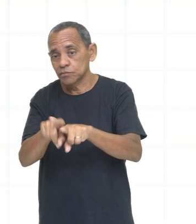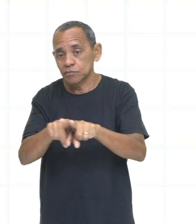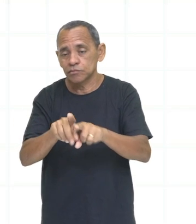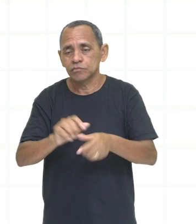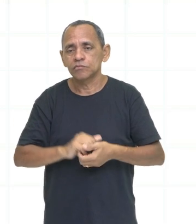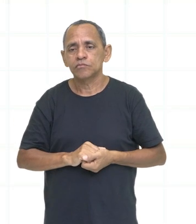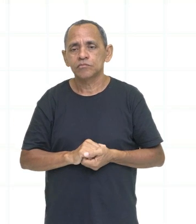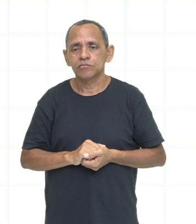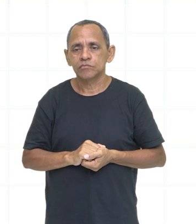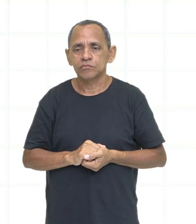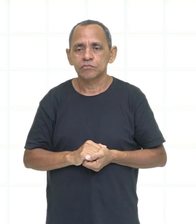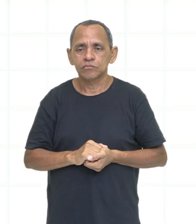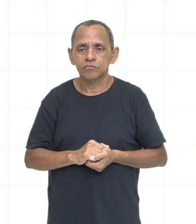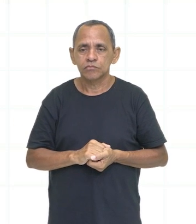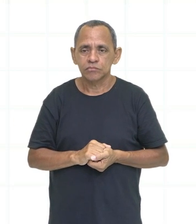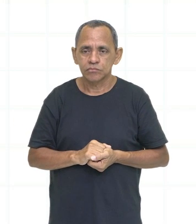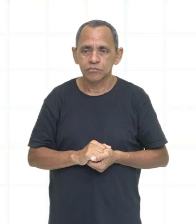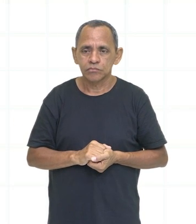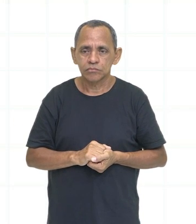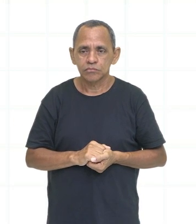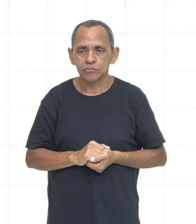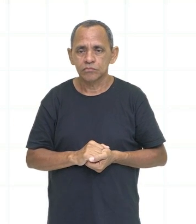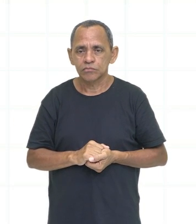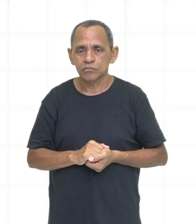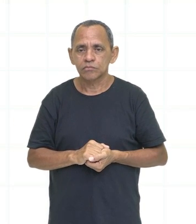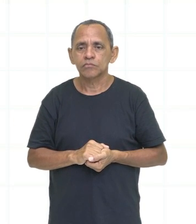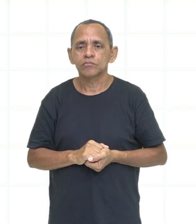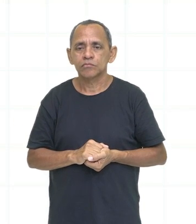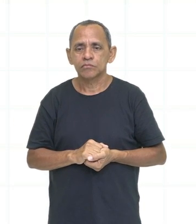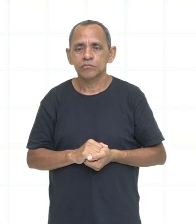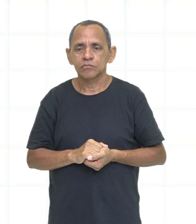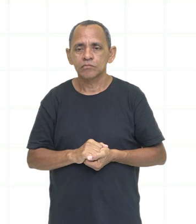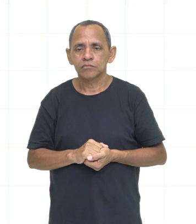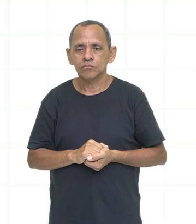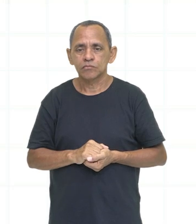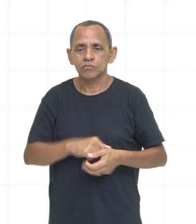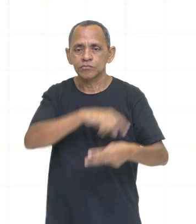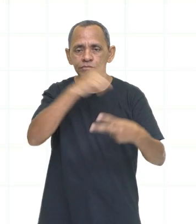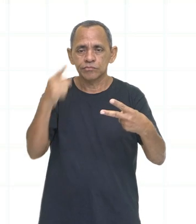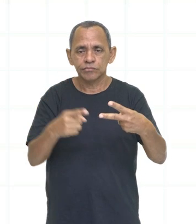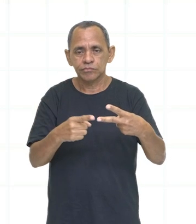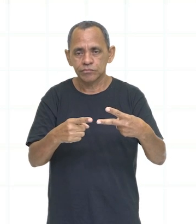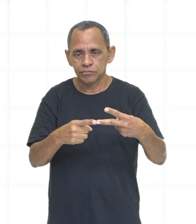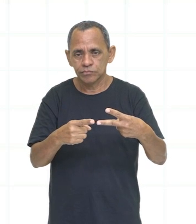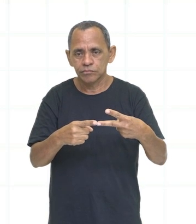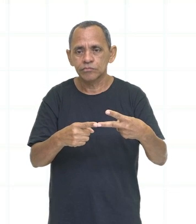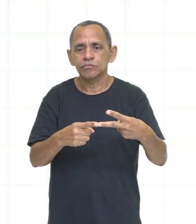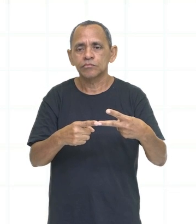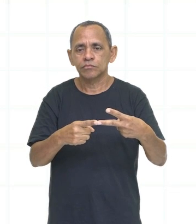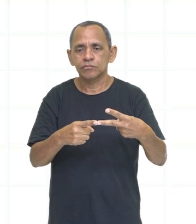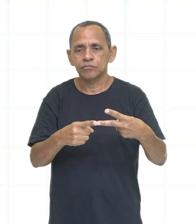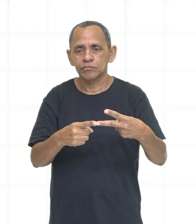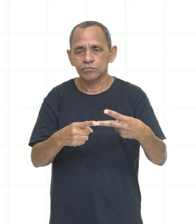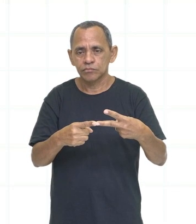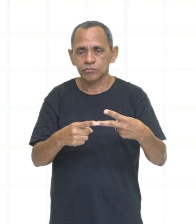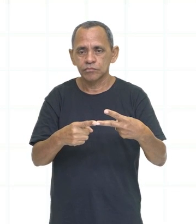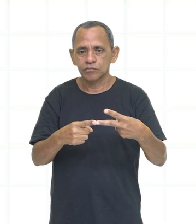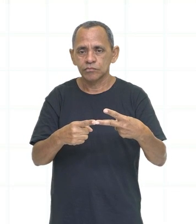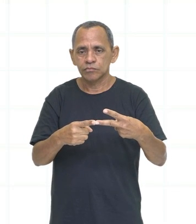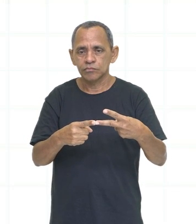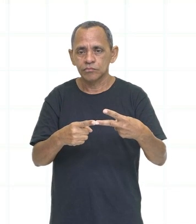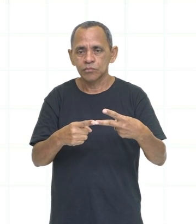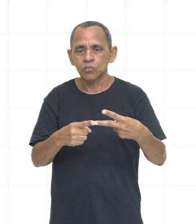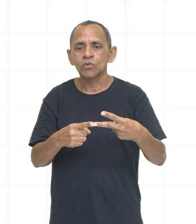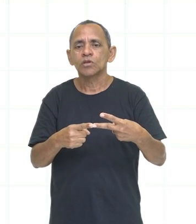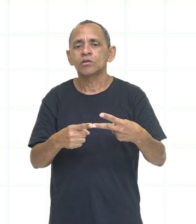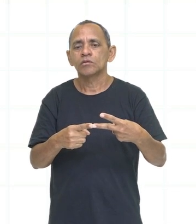A expressão to give up, ele é um verbo composto, né? Ele não é... O give up,